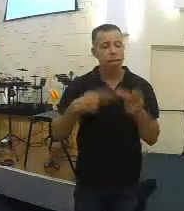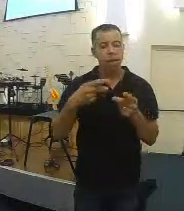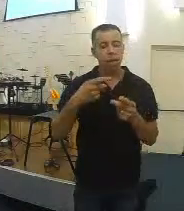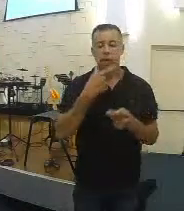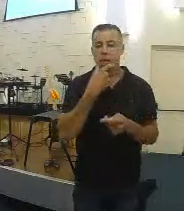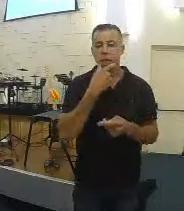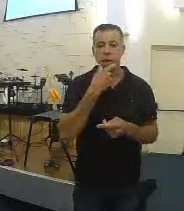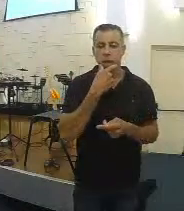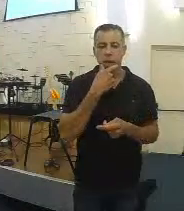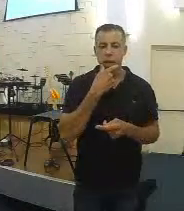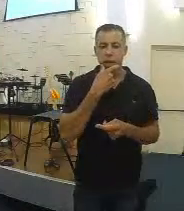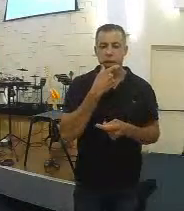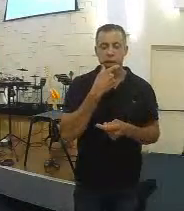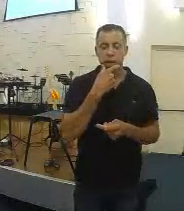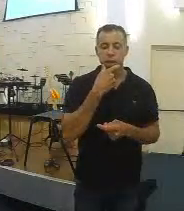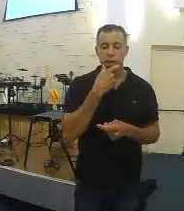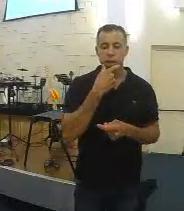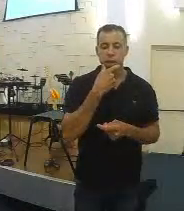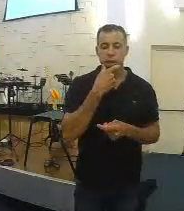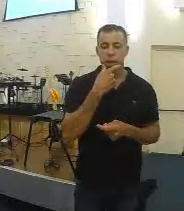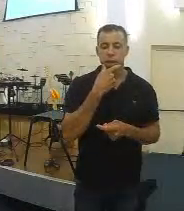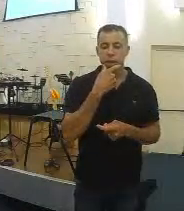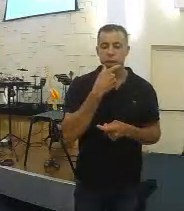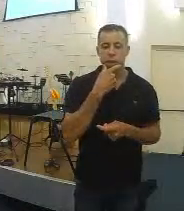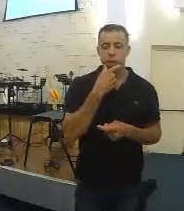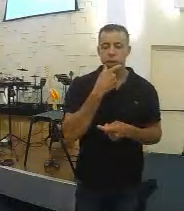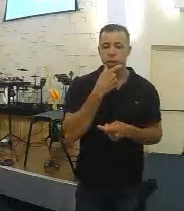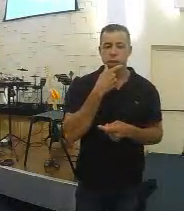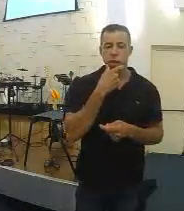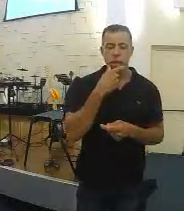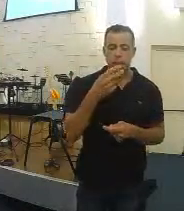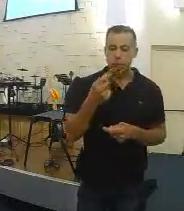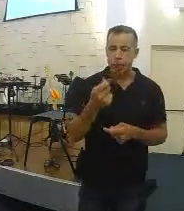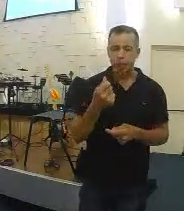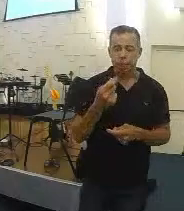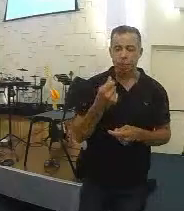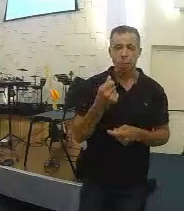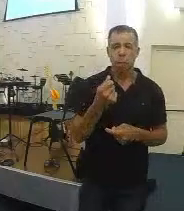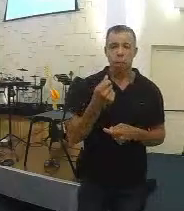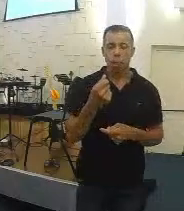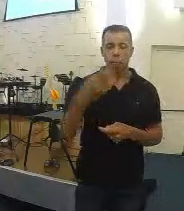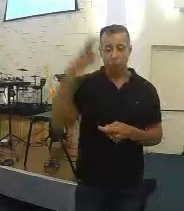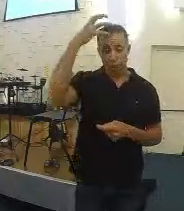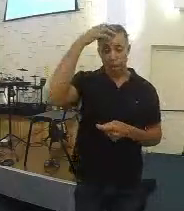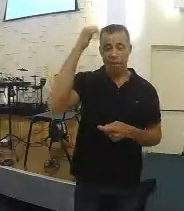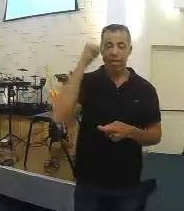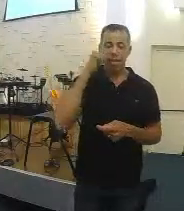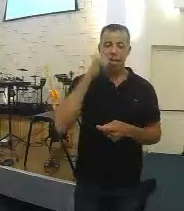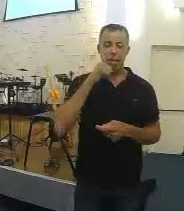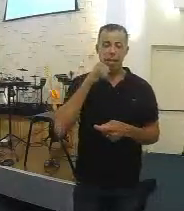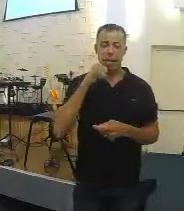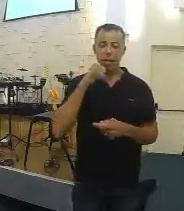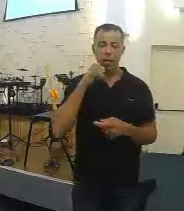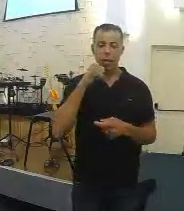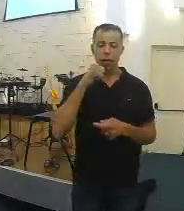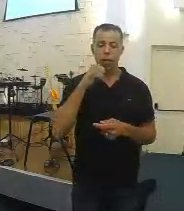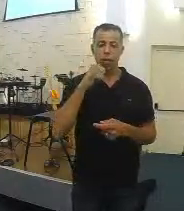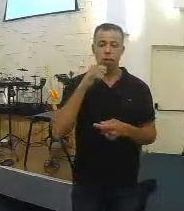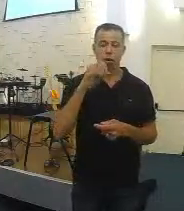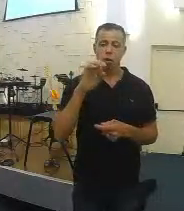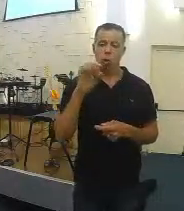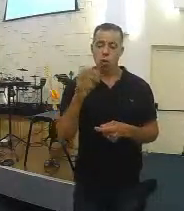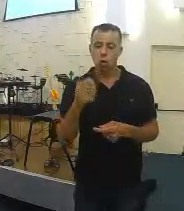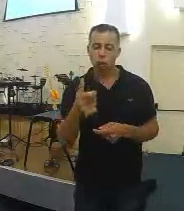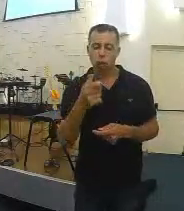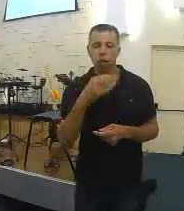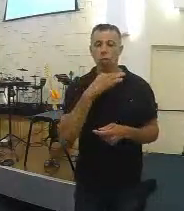Inglaterra elisabetana, o período mais próspero da Inglaterra moderna. Essa rainha, perto da sua morte, disse o seguinte: todas